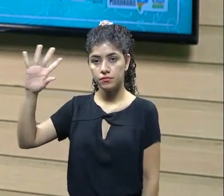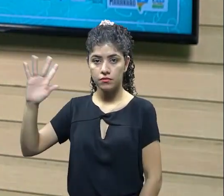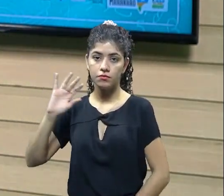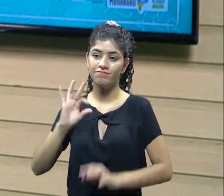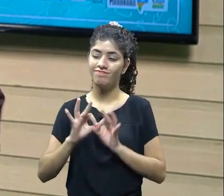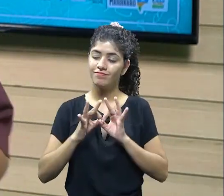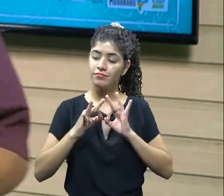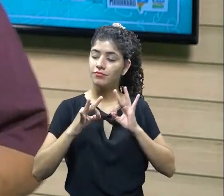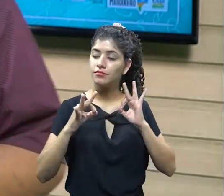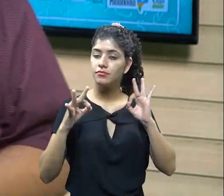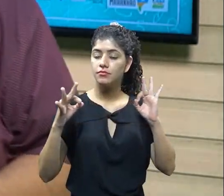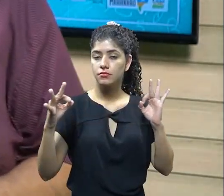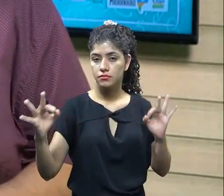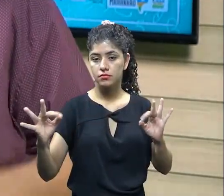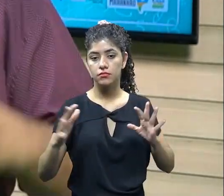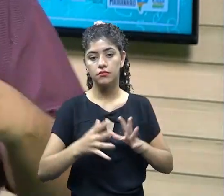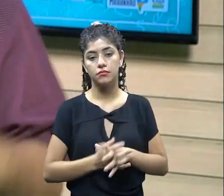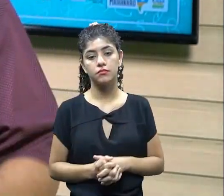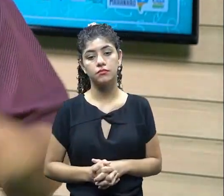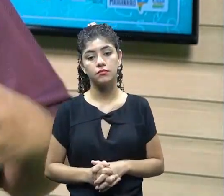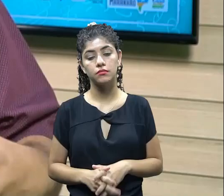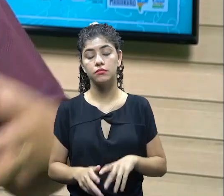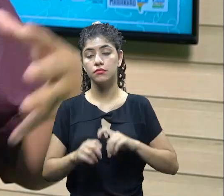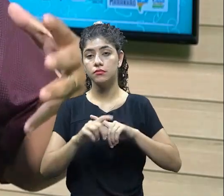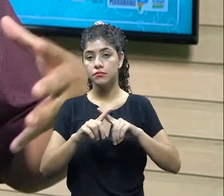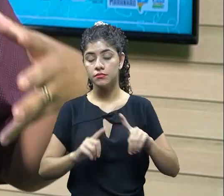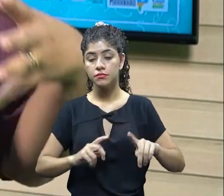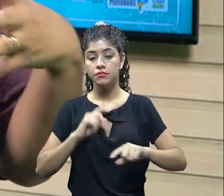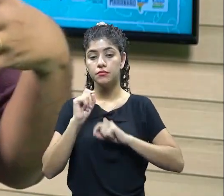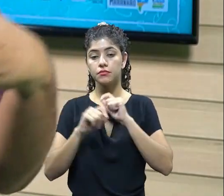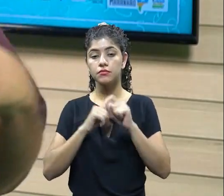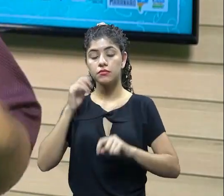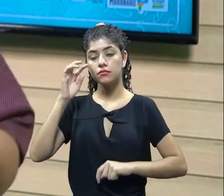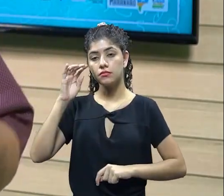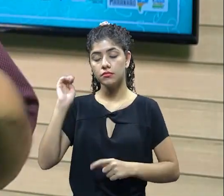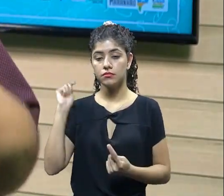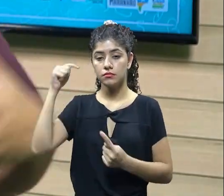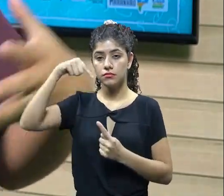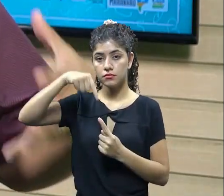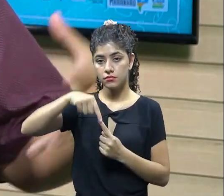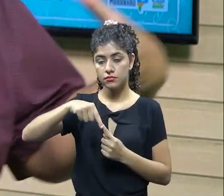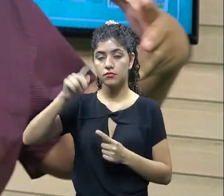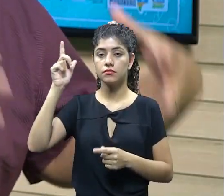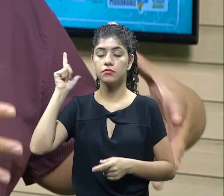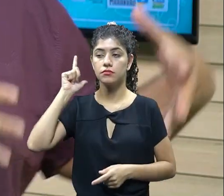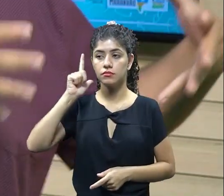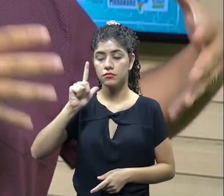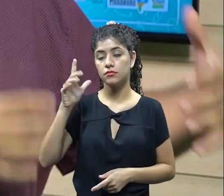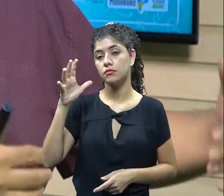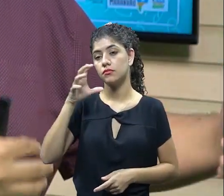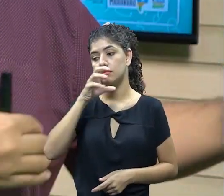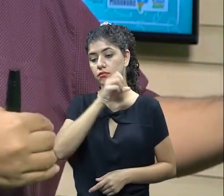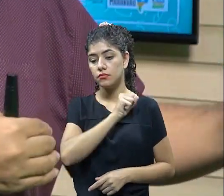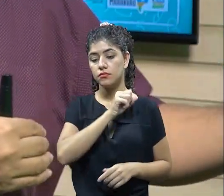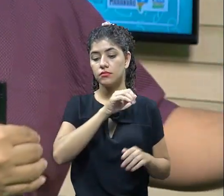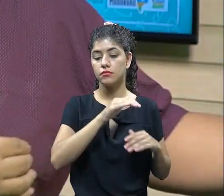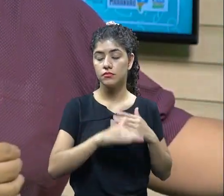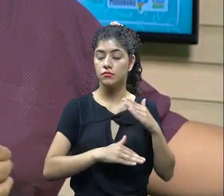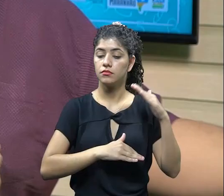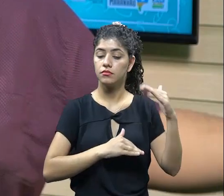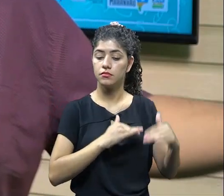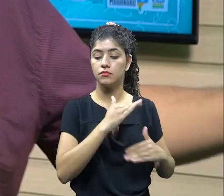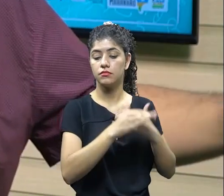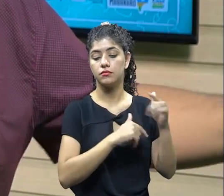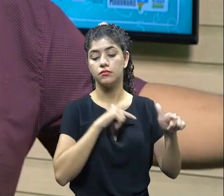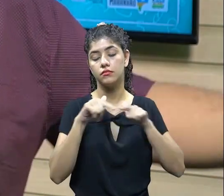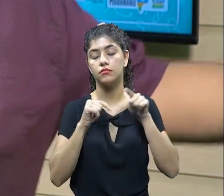da realidade no momento. Porém, os objetivos, são coisas palpáveis, eu vou caminhando, olha, eu posso chegar até aqui, eu posso trabalhar